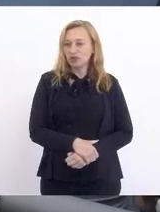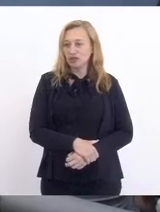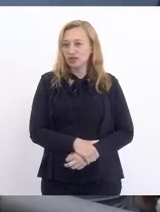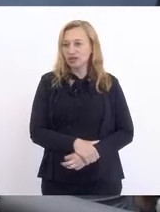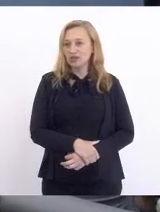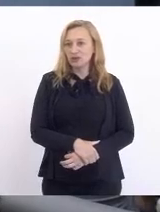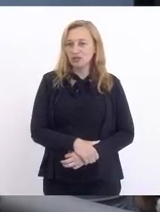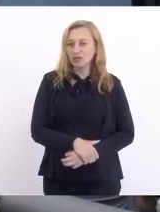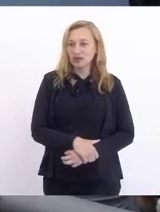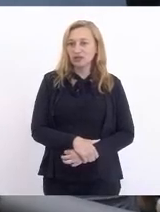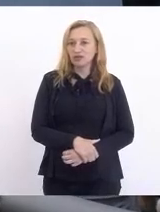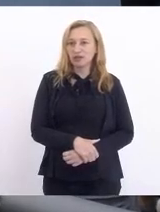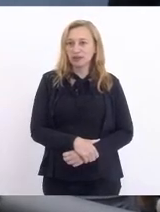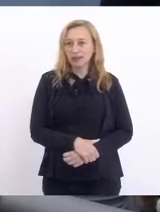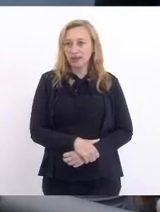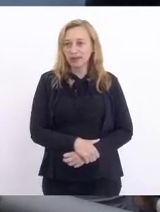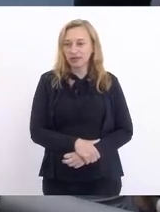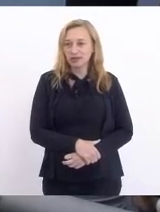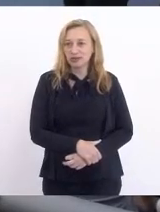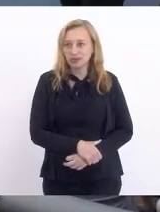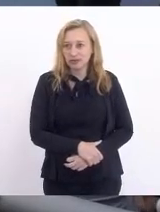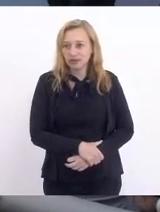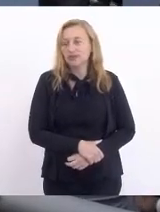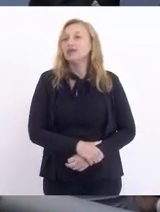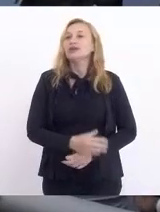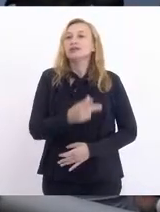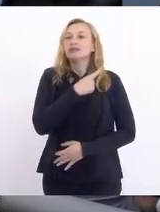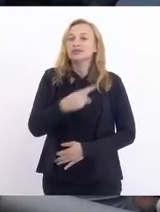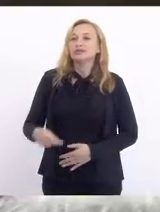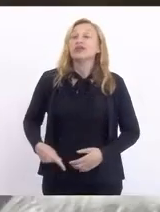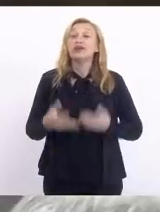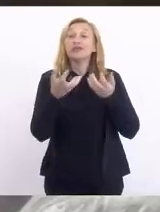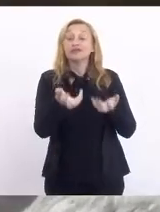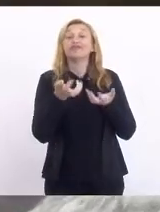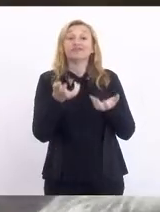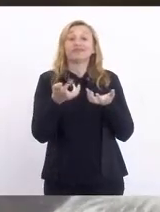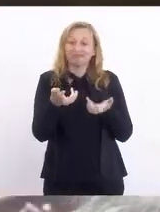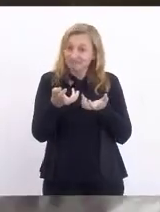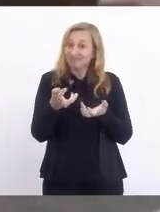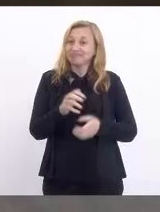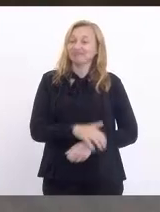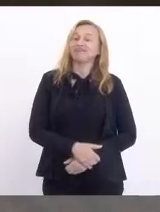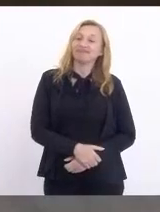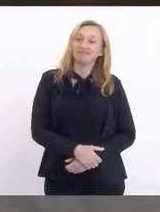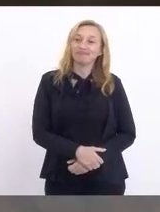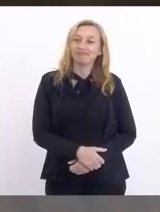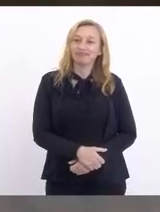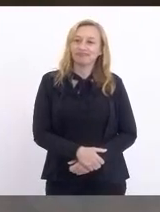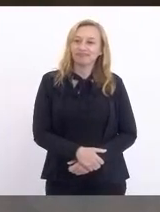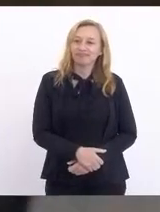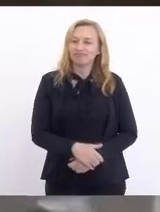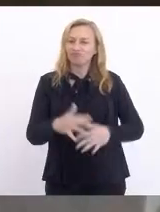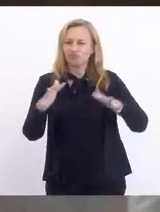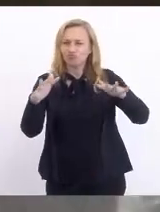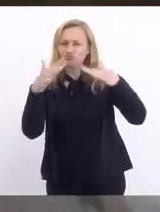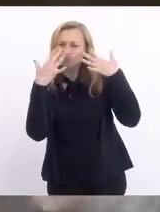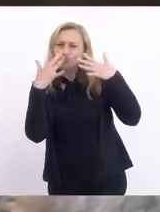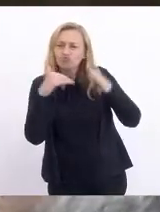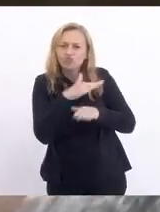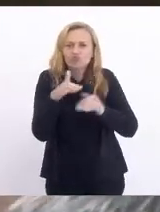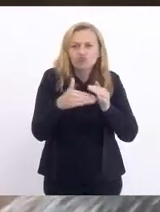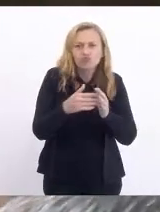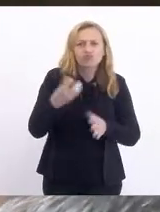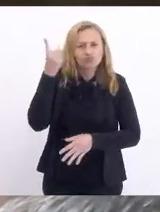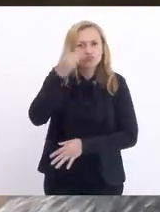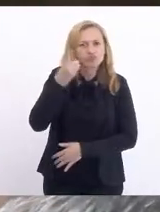é só ligar Presidente eu queria e eu queria chama atenção do